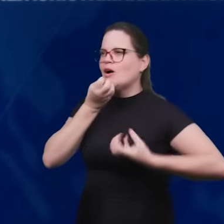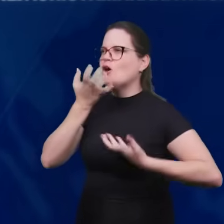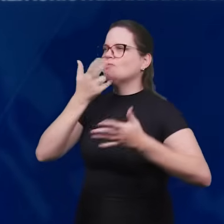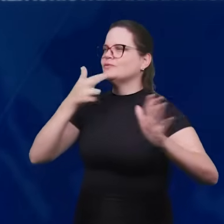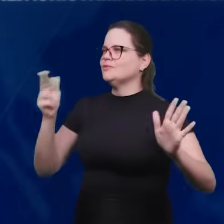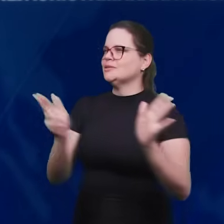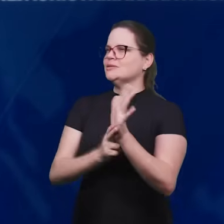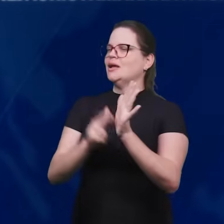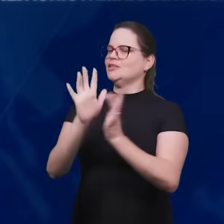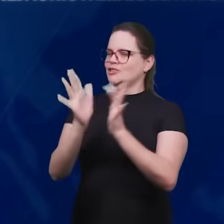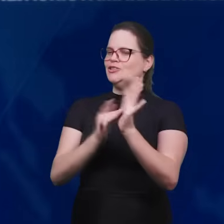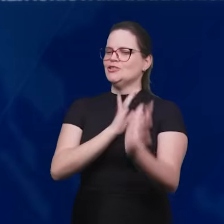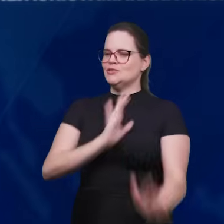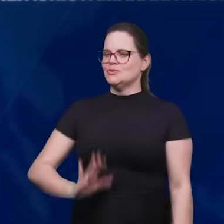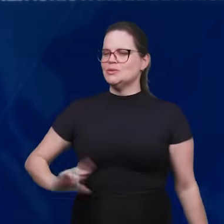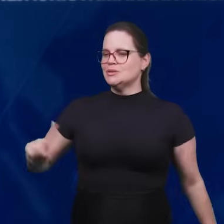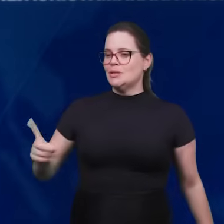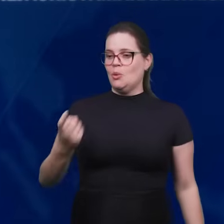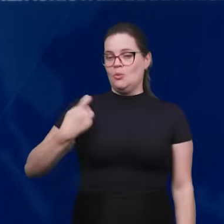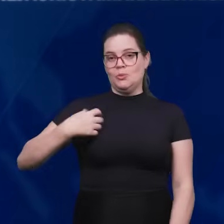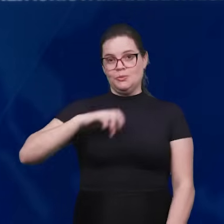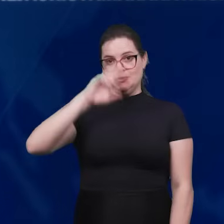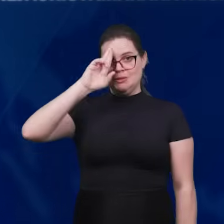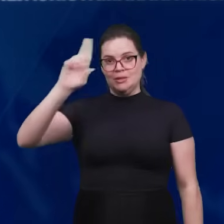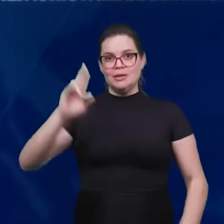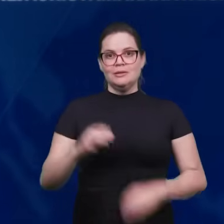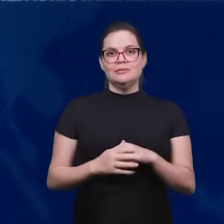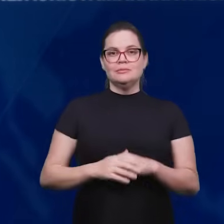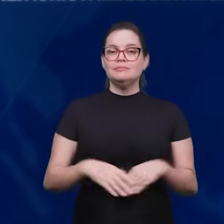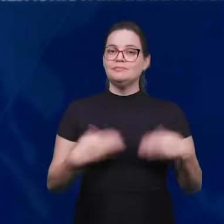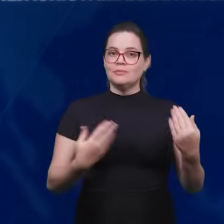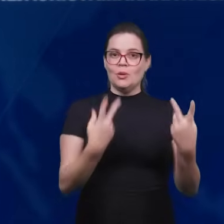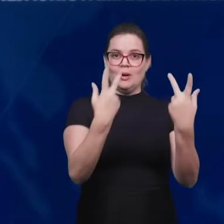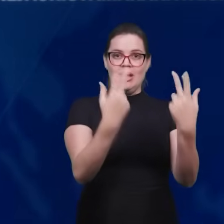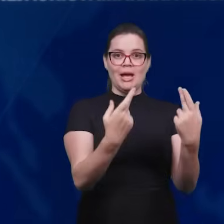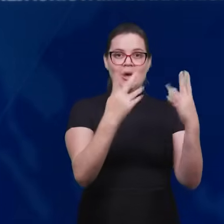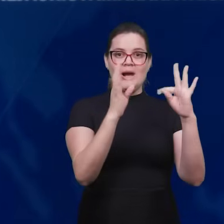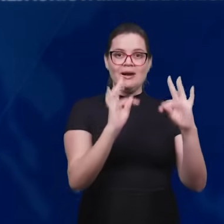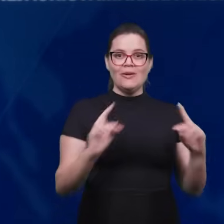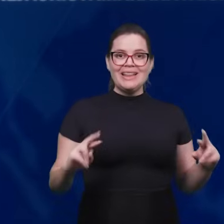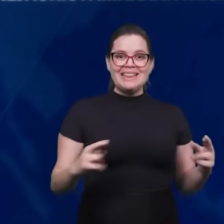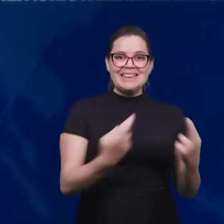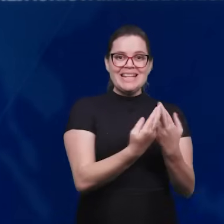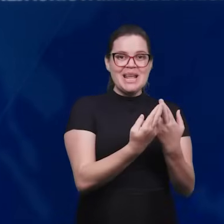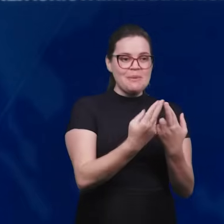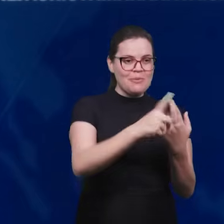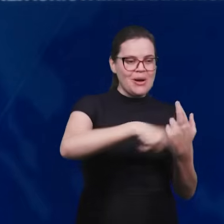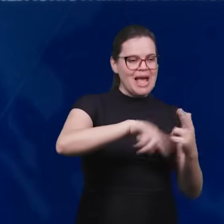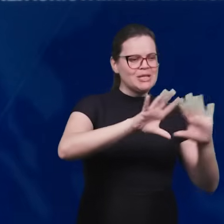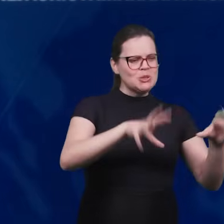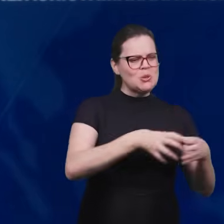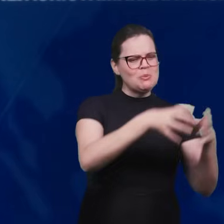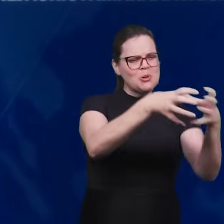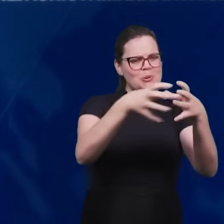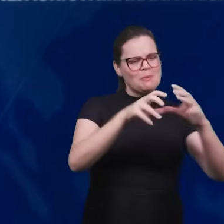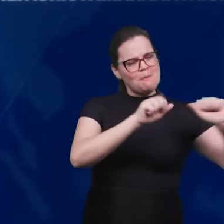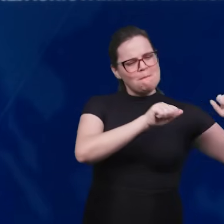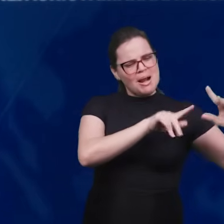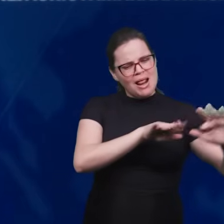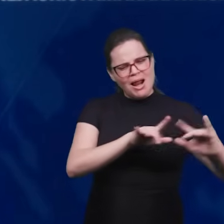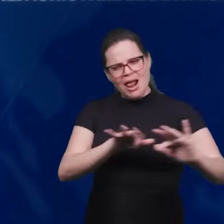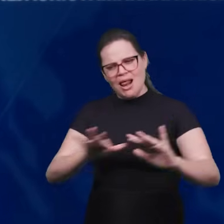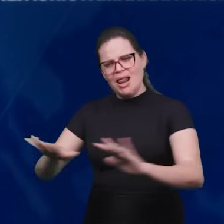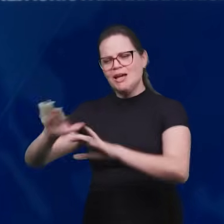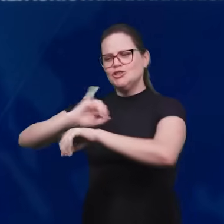Senhor. Aquela adoração de todos os povos, todas as tribos subindo a Jerusalém era uma sombra de uma adoração